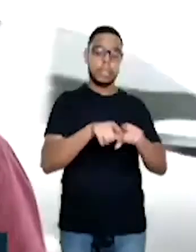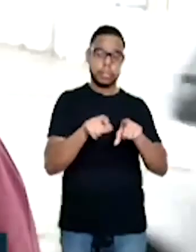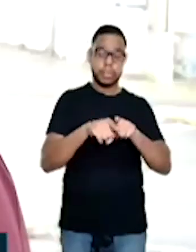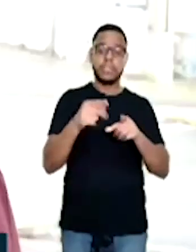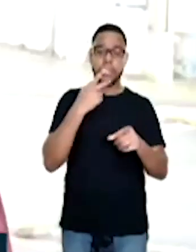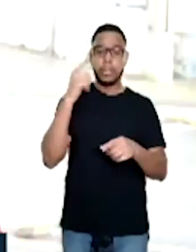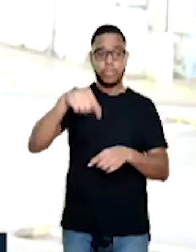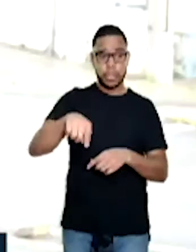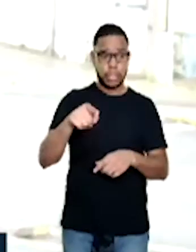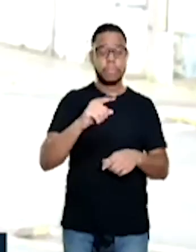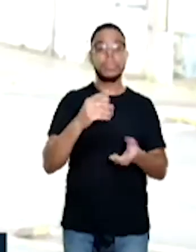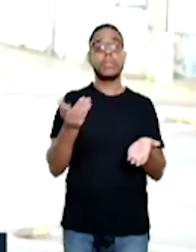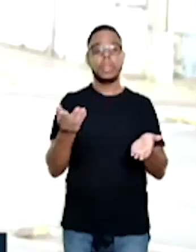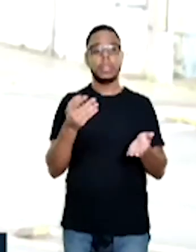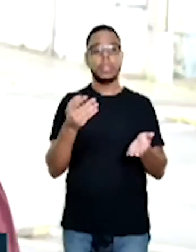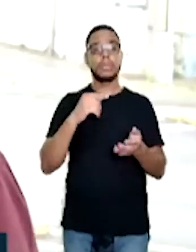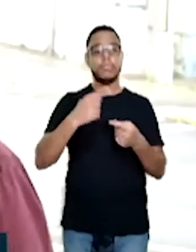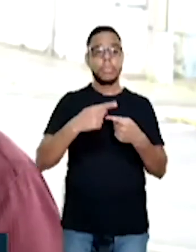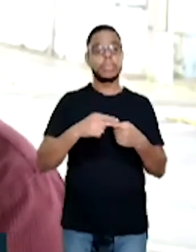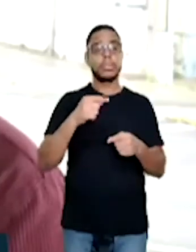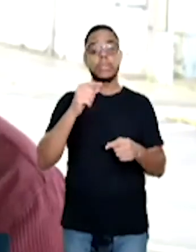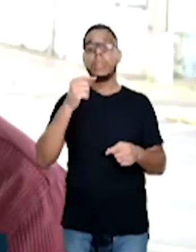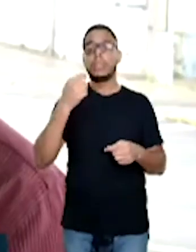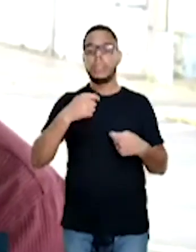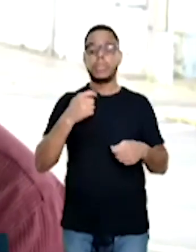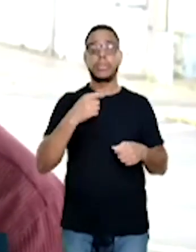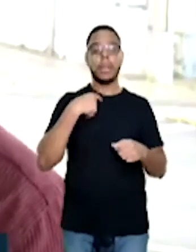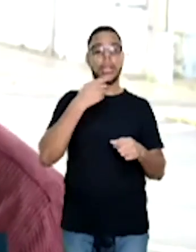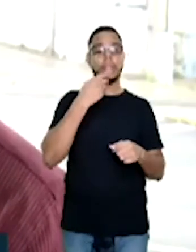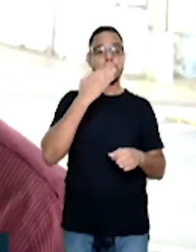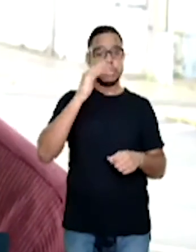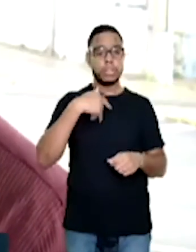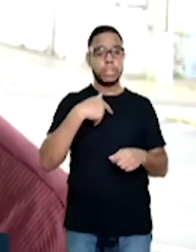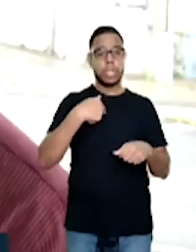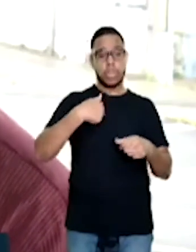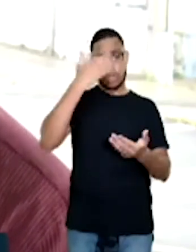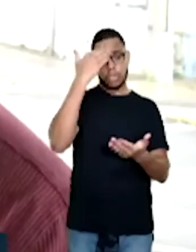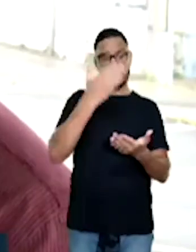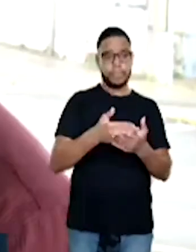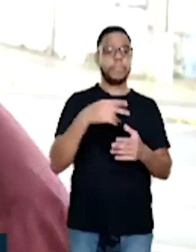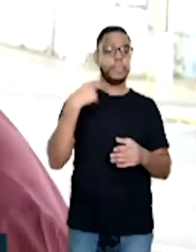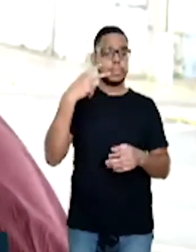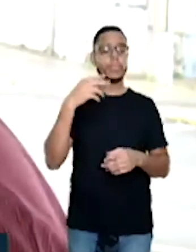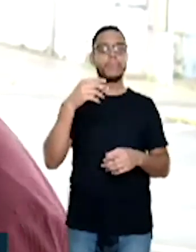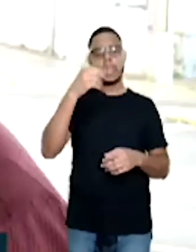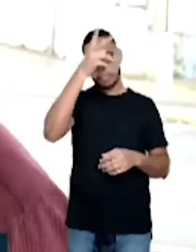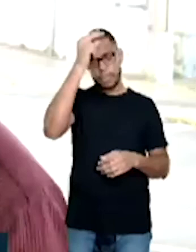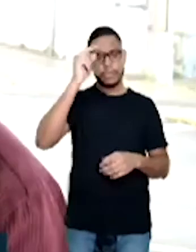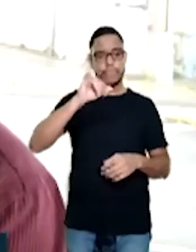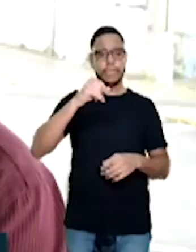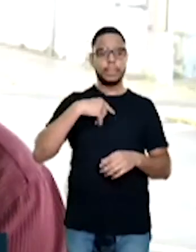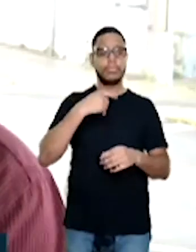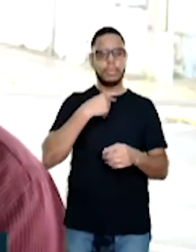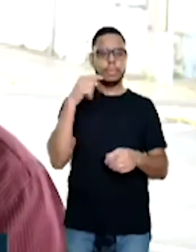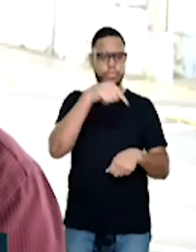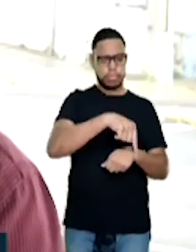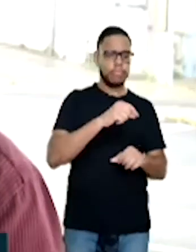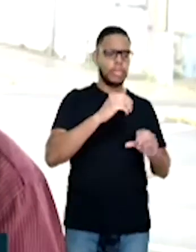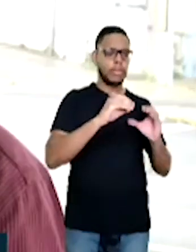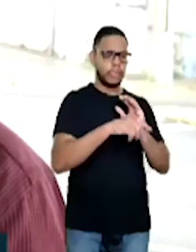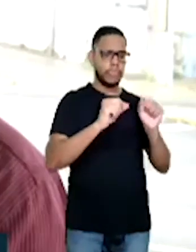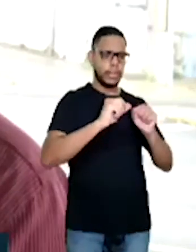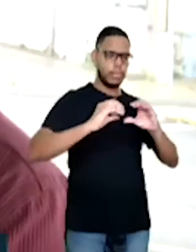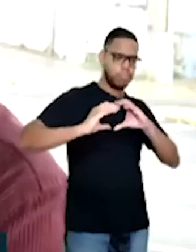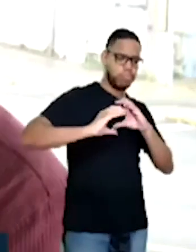cumpriu. Nós precisamos que prometa apenas aquilo que vai cumprir. E eu ainda acredito que o prefeito vá honrar a sua palavra e fazer a canaleta aqui para que